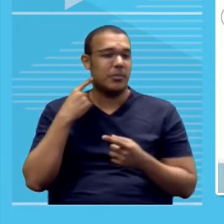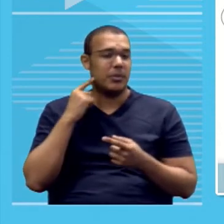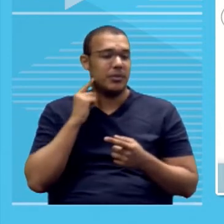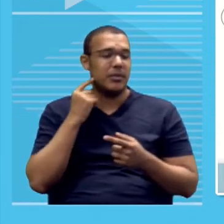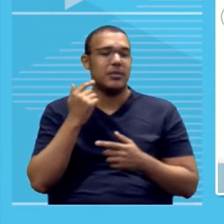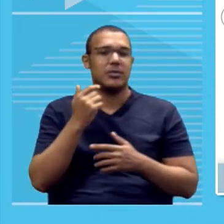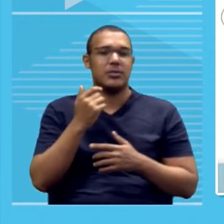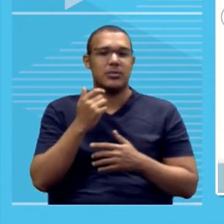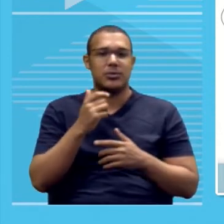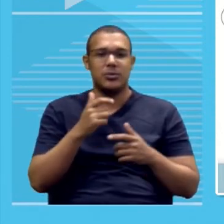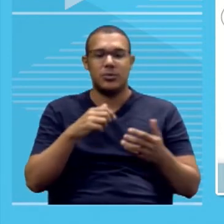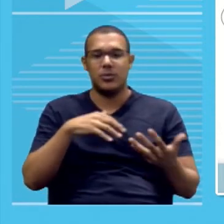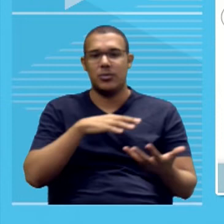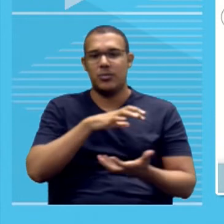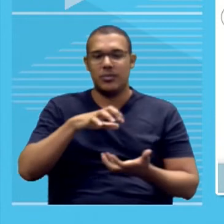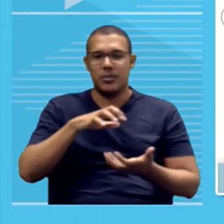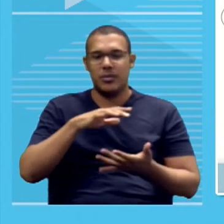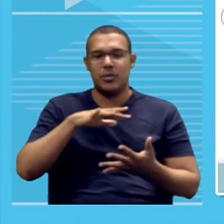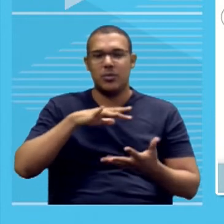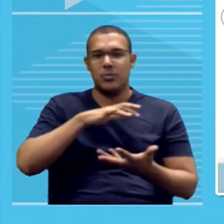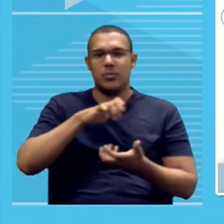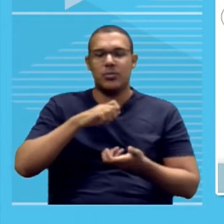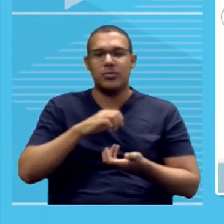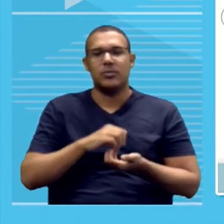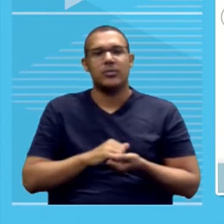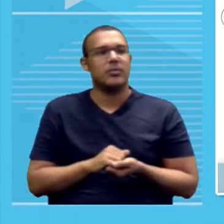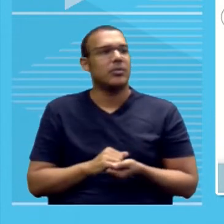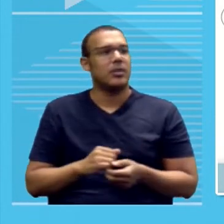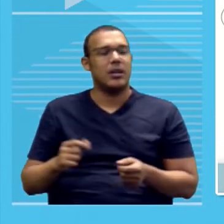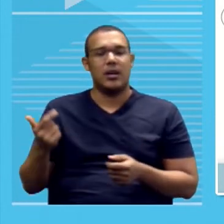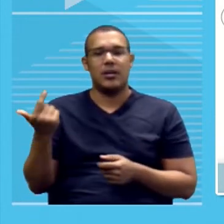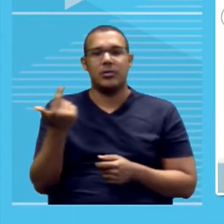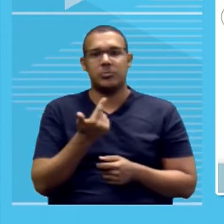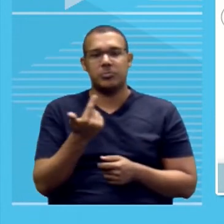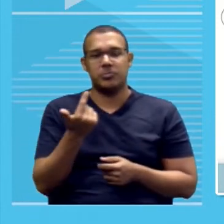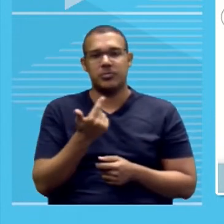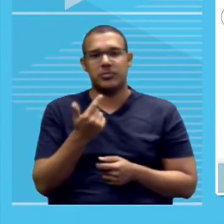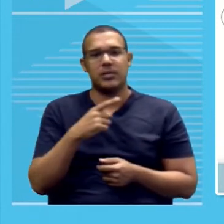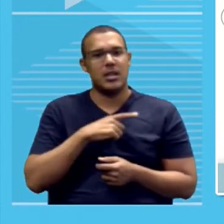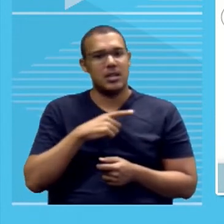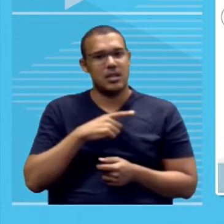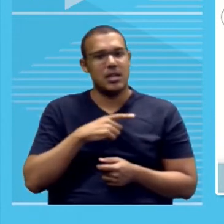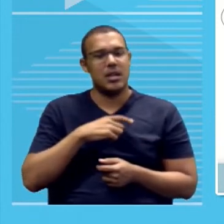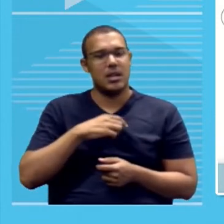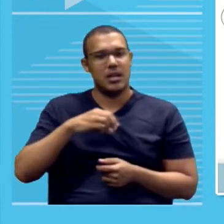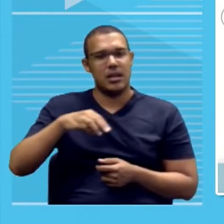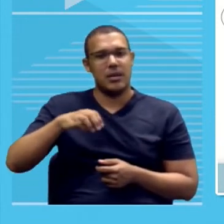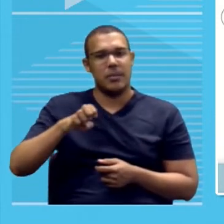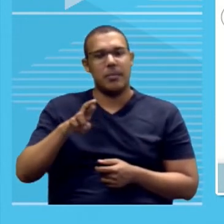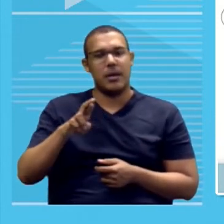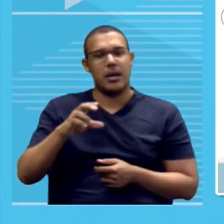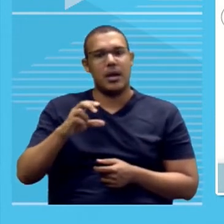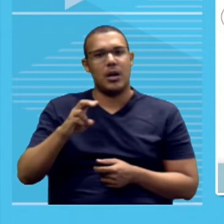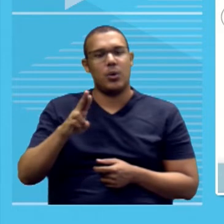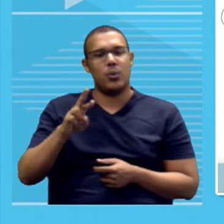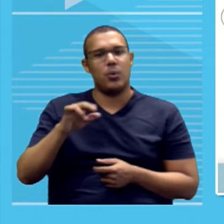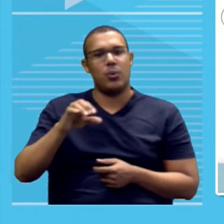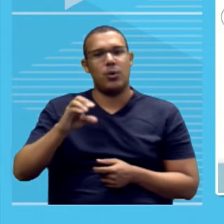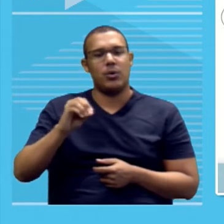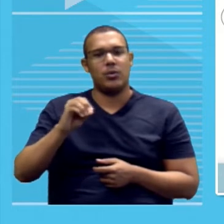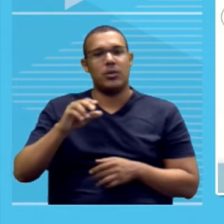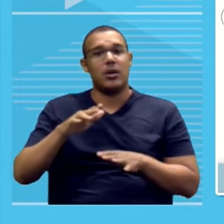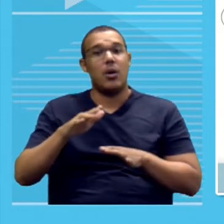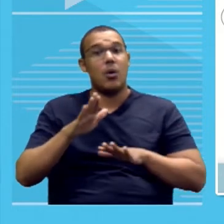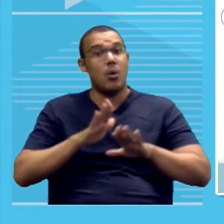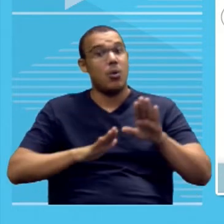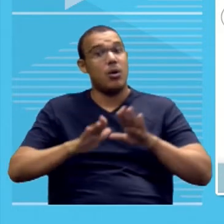aí, principalmente quando a gente fala de poluição hídrica. A lâmpada fluorescente, ela contém mercúrio, tá bom? Então, muito cuidado quando você estiver perto